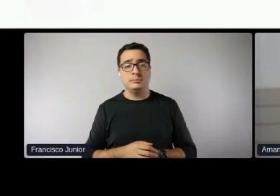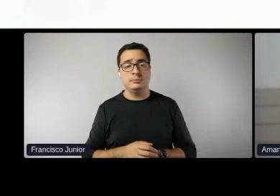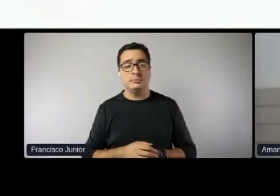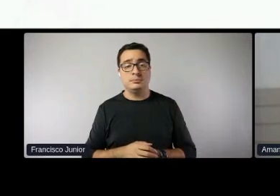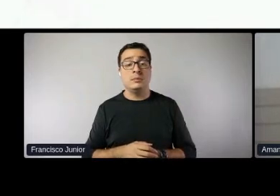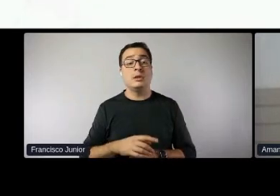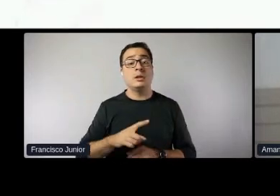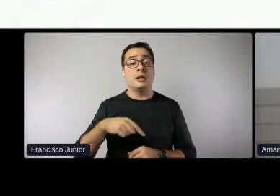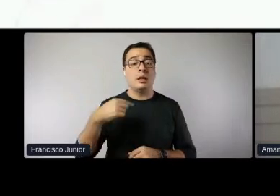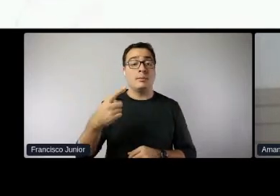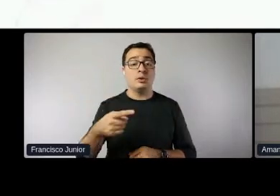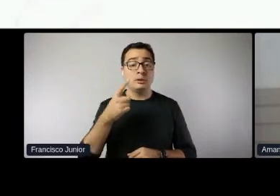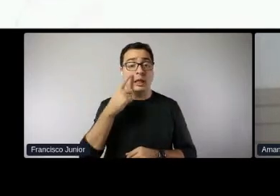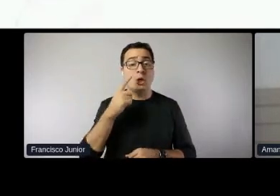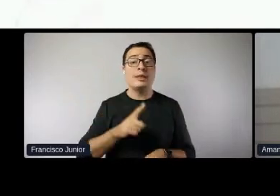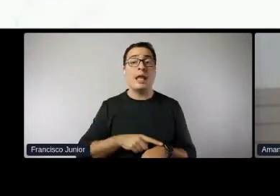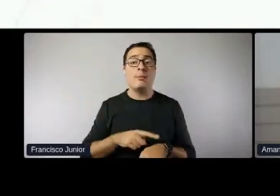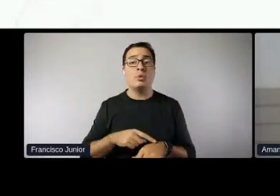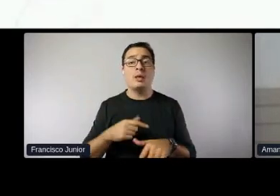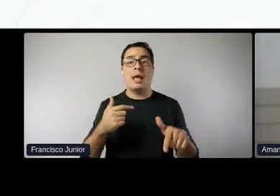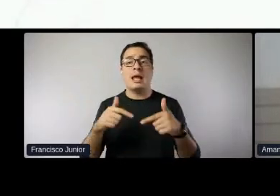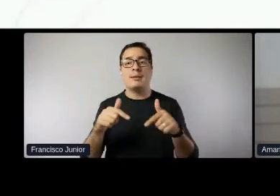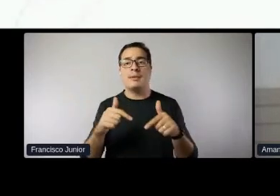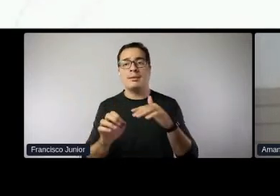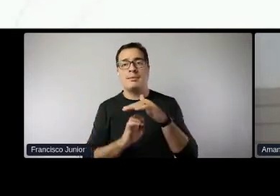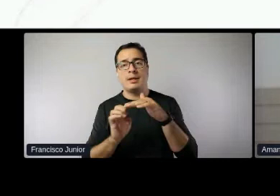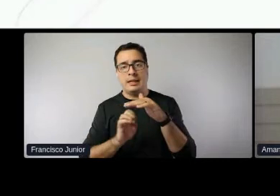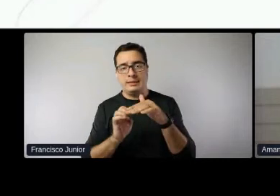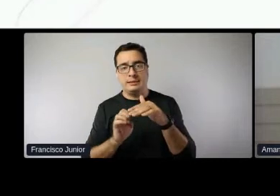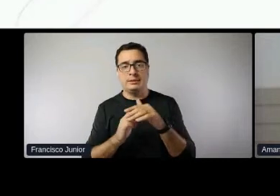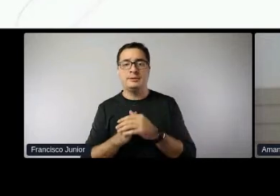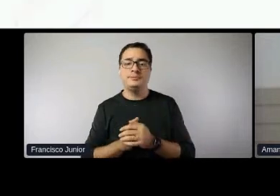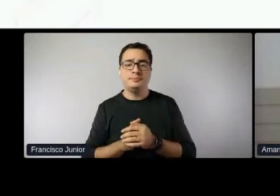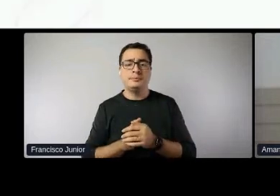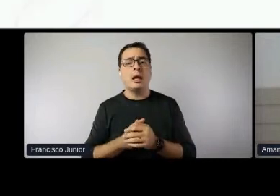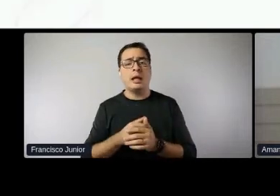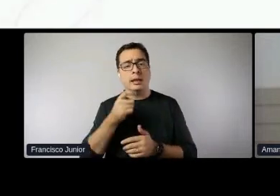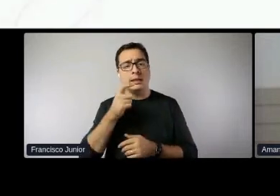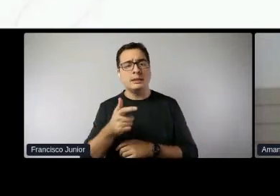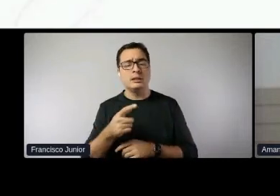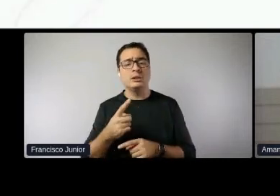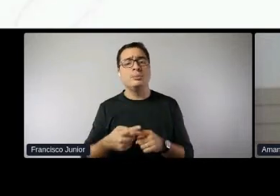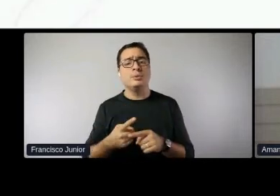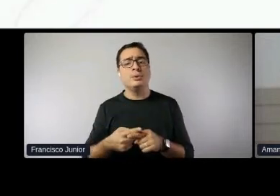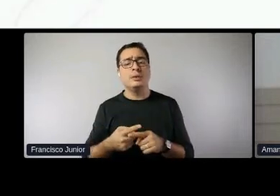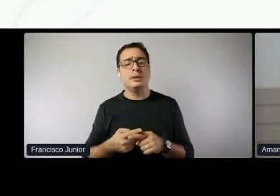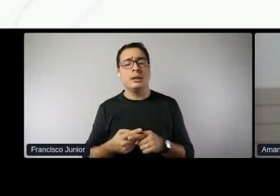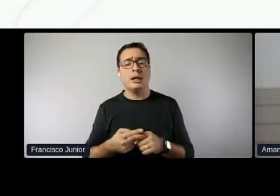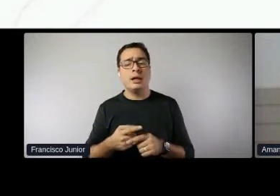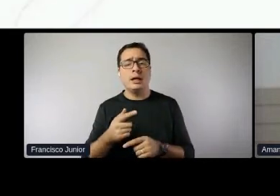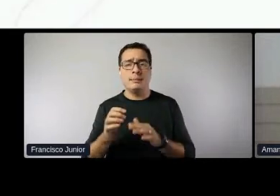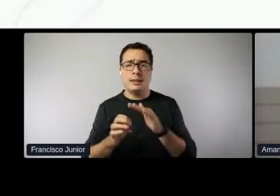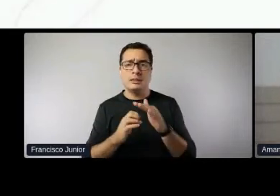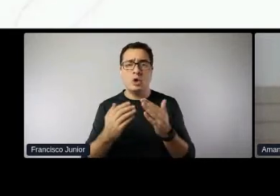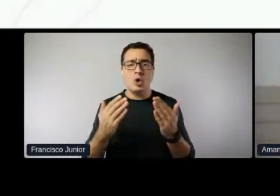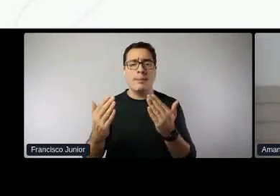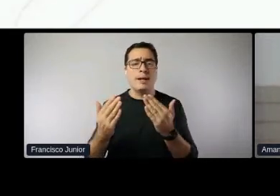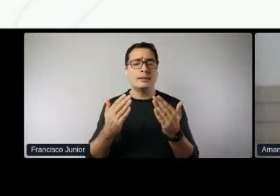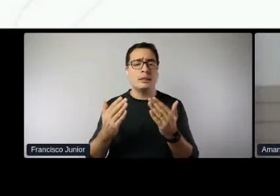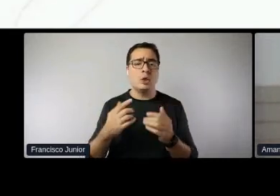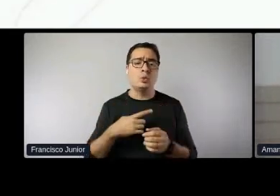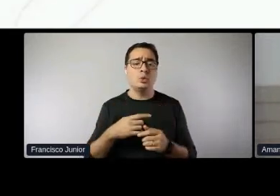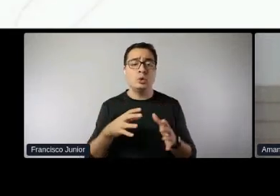Logo em seguida, a gente tem o tempo de casa, né, que é bem interessante porque a empresa ela consegue fazer essa comparação também